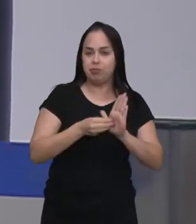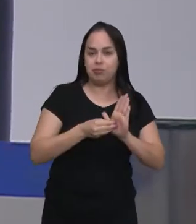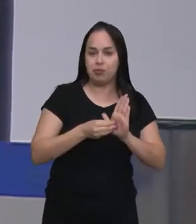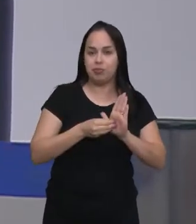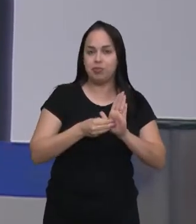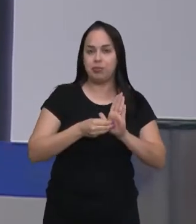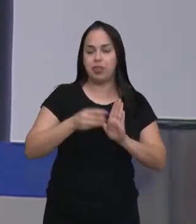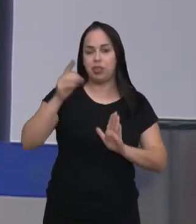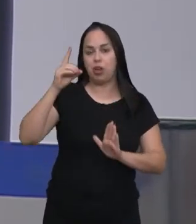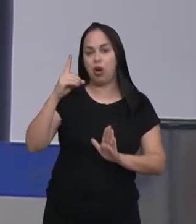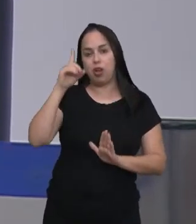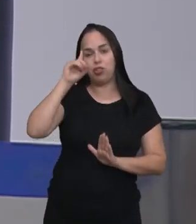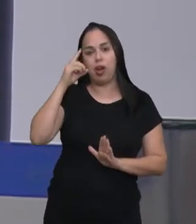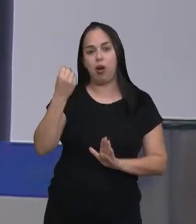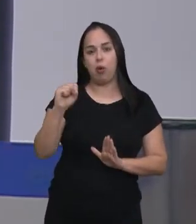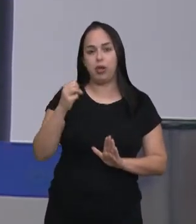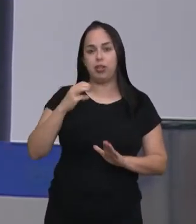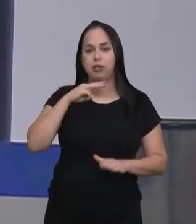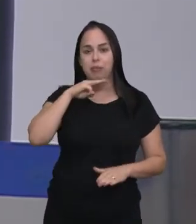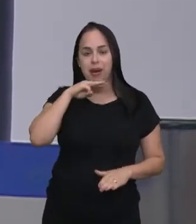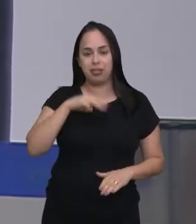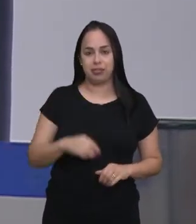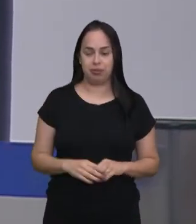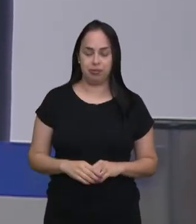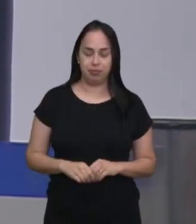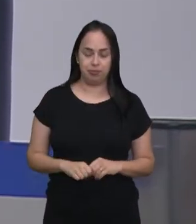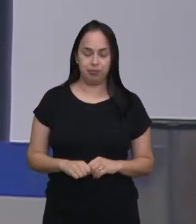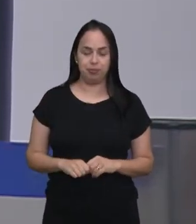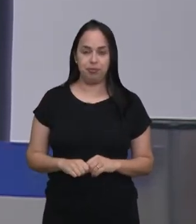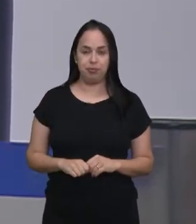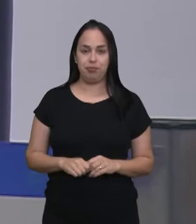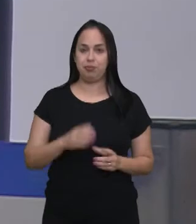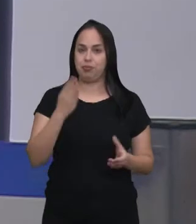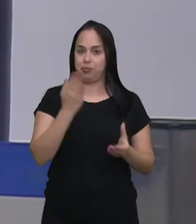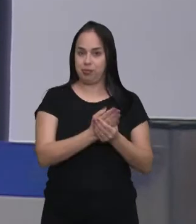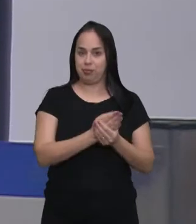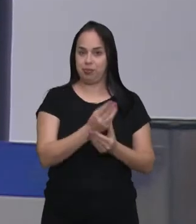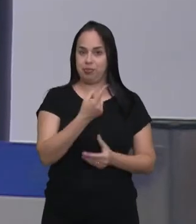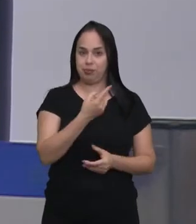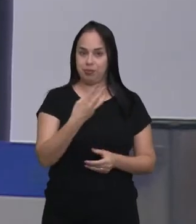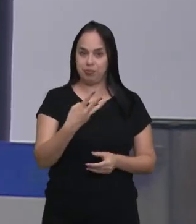8 de março de 2022. Processo número